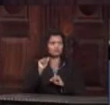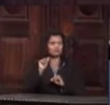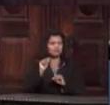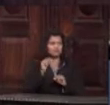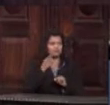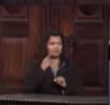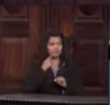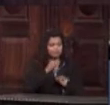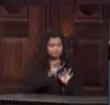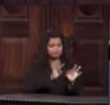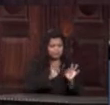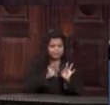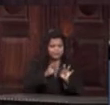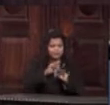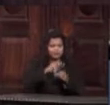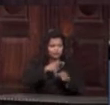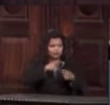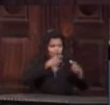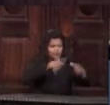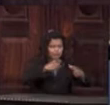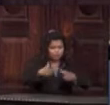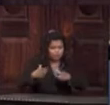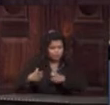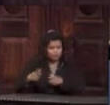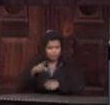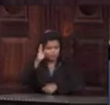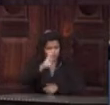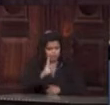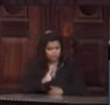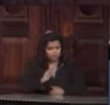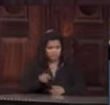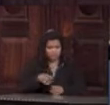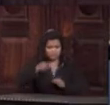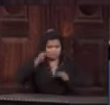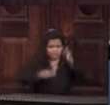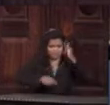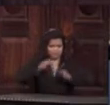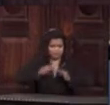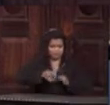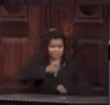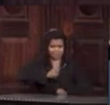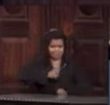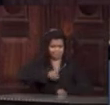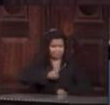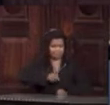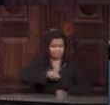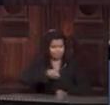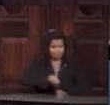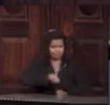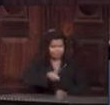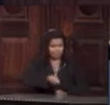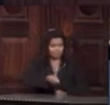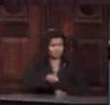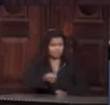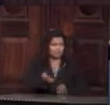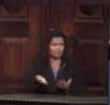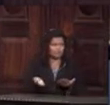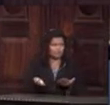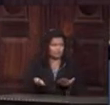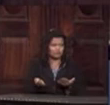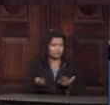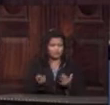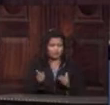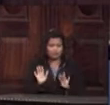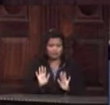relação com o mundo na política a secretária continuar dialogando do hemisfério norte mas avançou na integração regional na américa